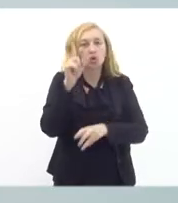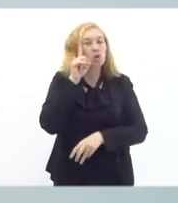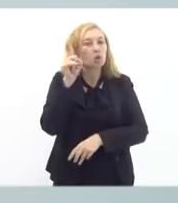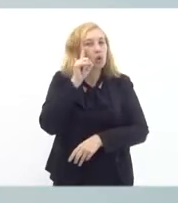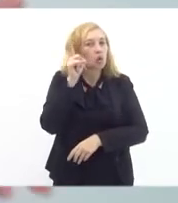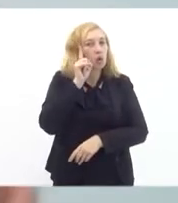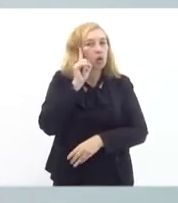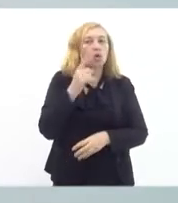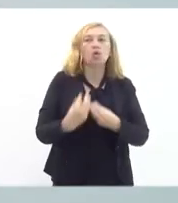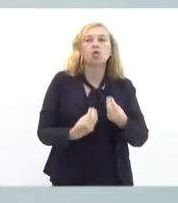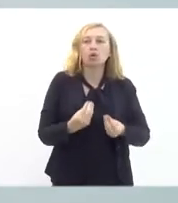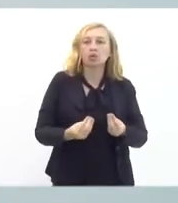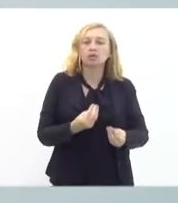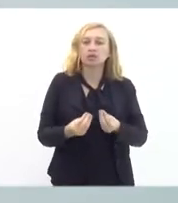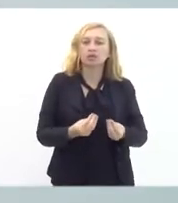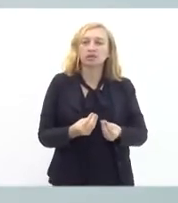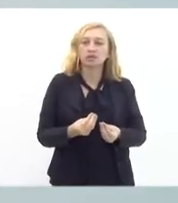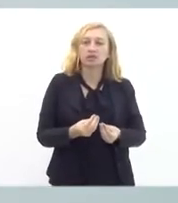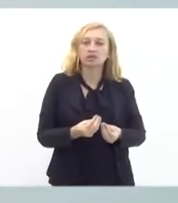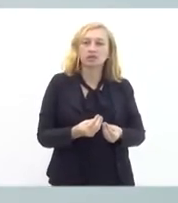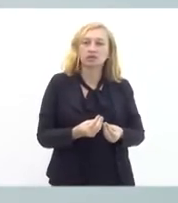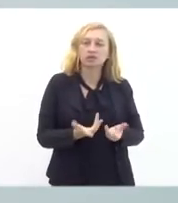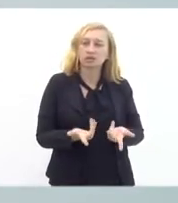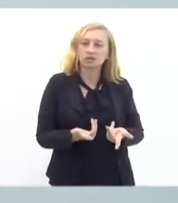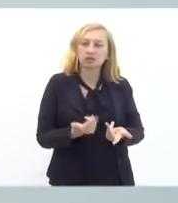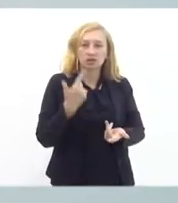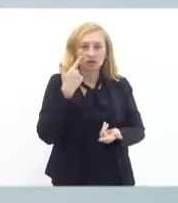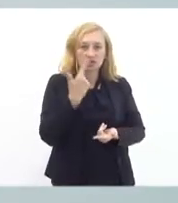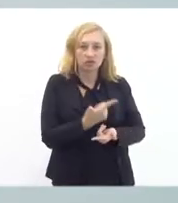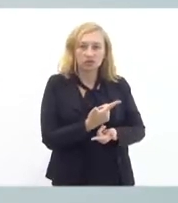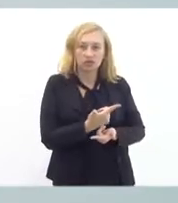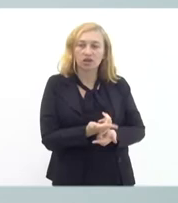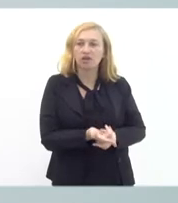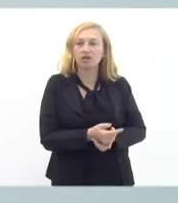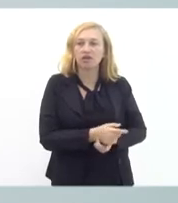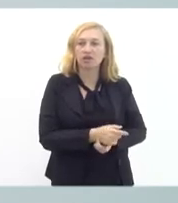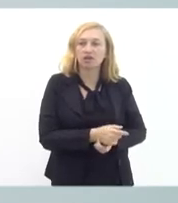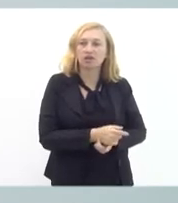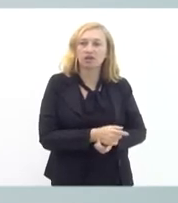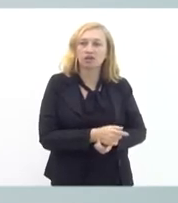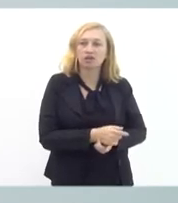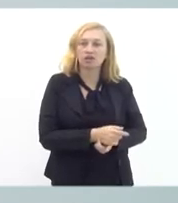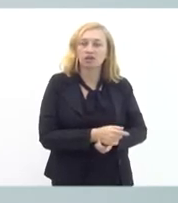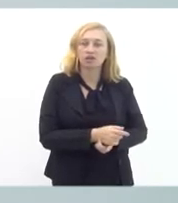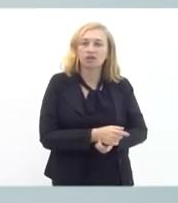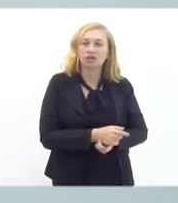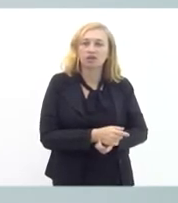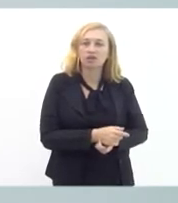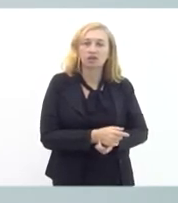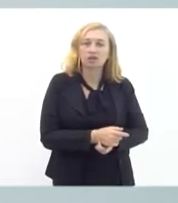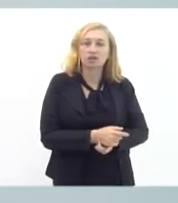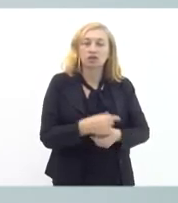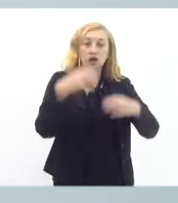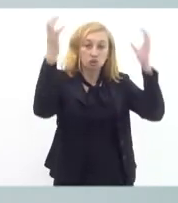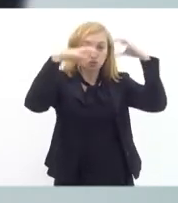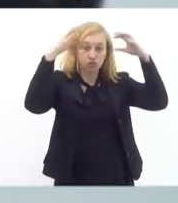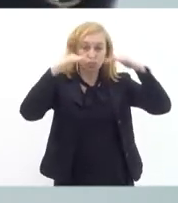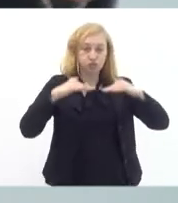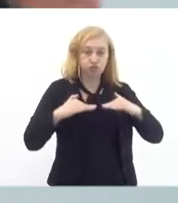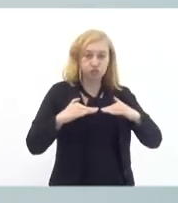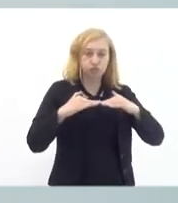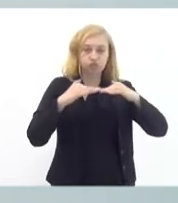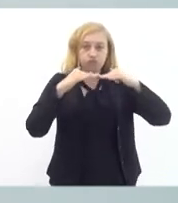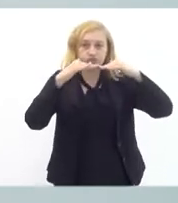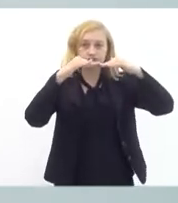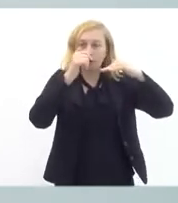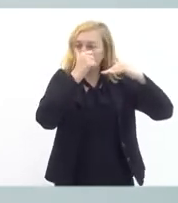como desde alagamentos que a gente olha nas cidades por conta da contribuição também da própria população, a gente sempre joga